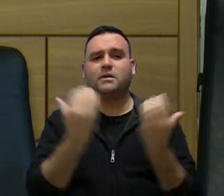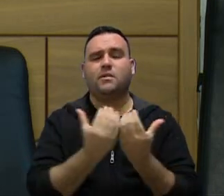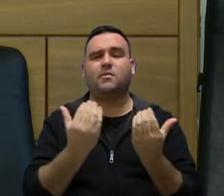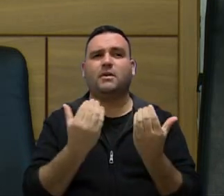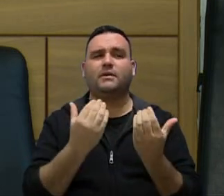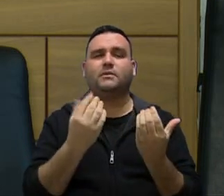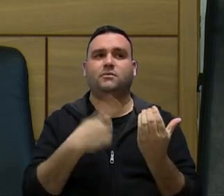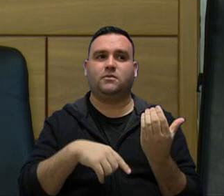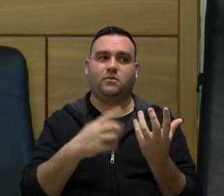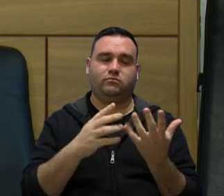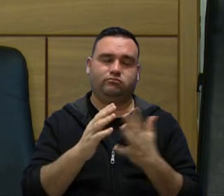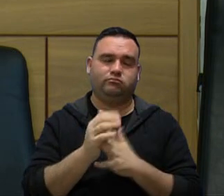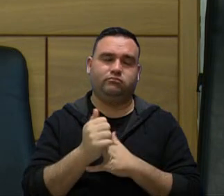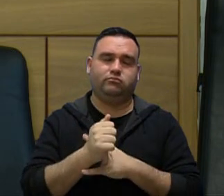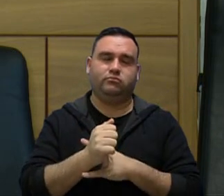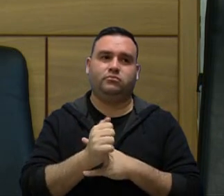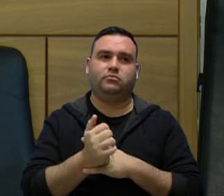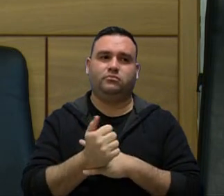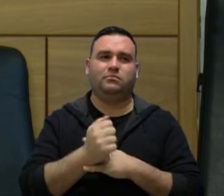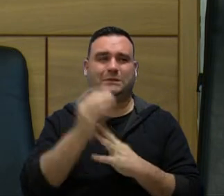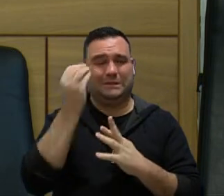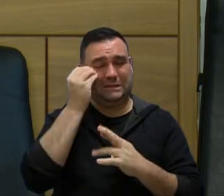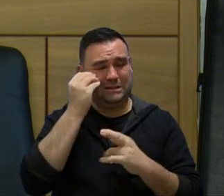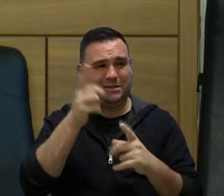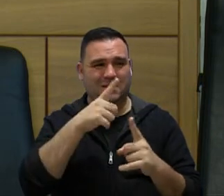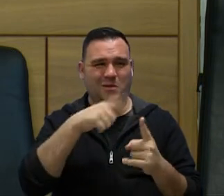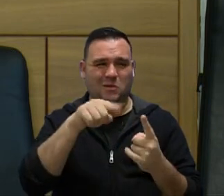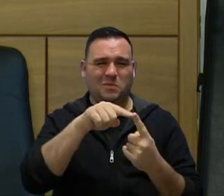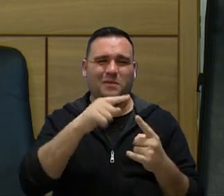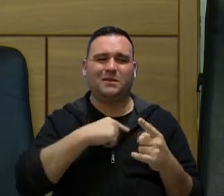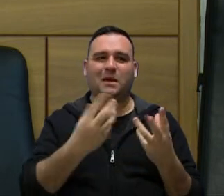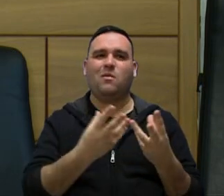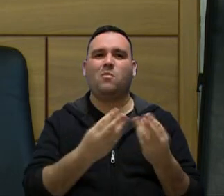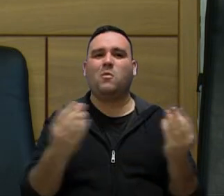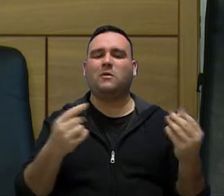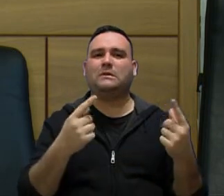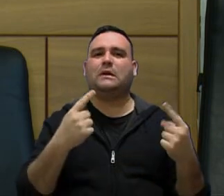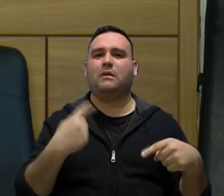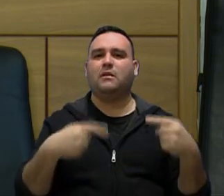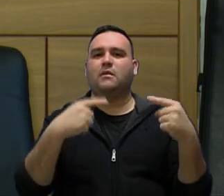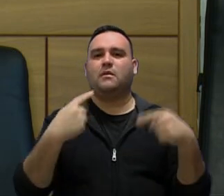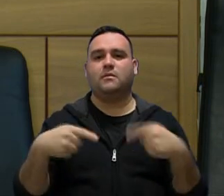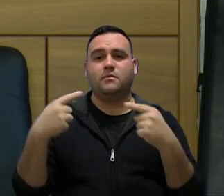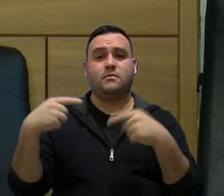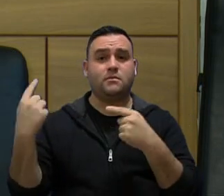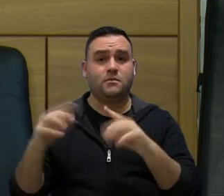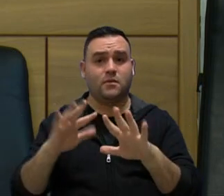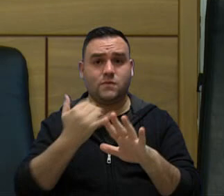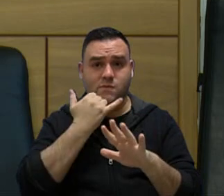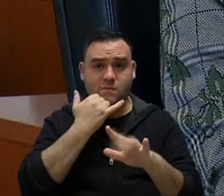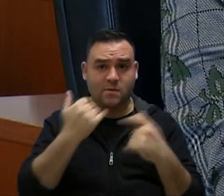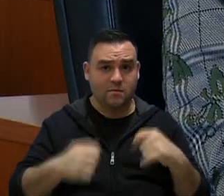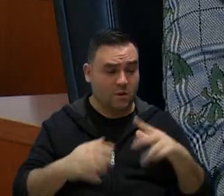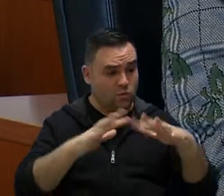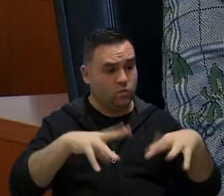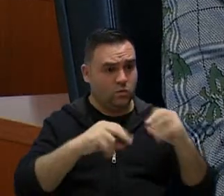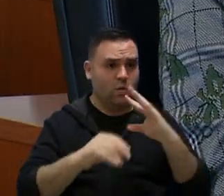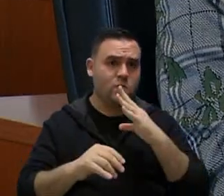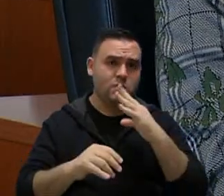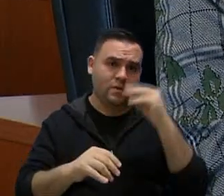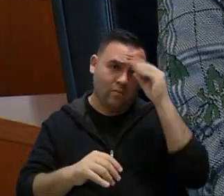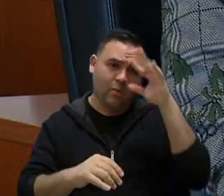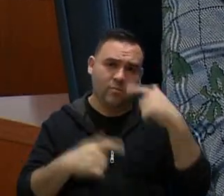geralmente por mais que você é tenta esse objetivo abre muito mas eu acho que tem que ser de conhecimento da população